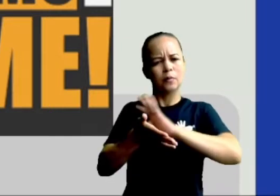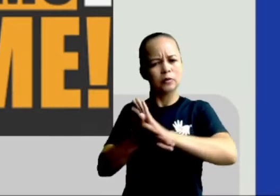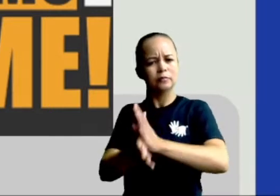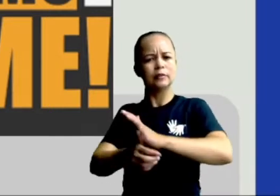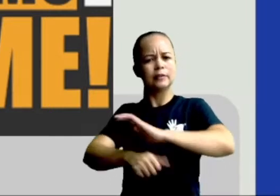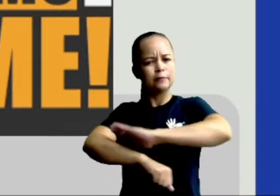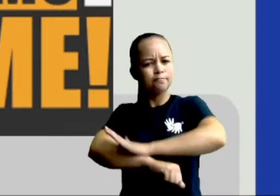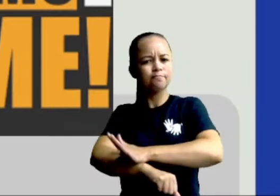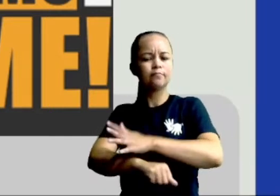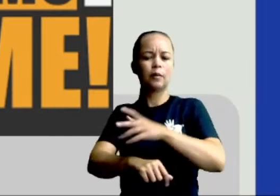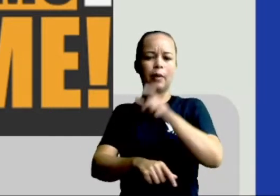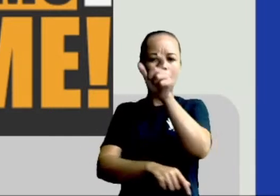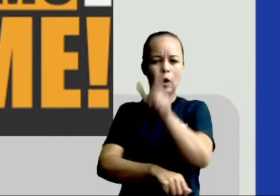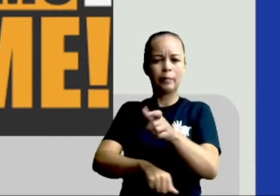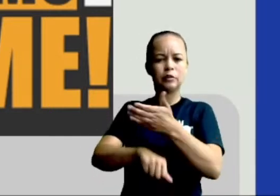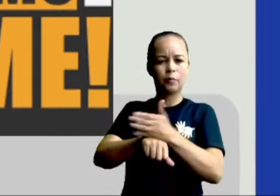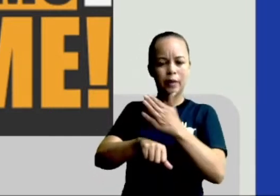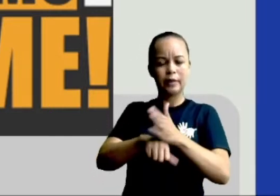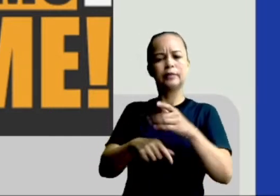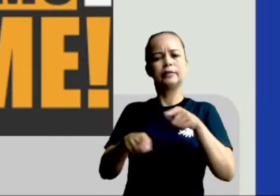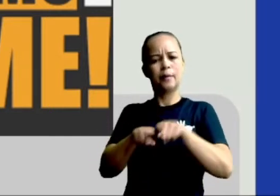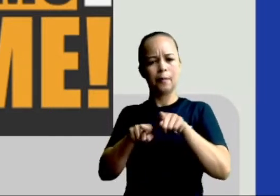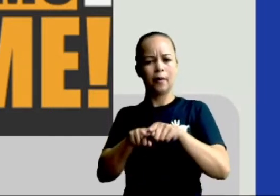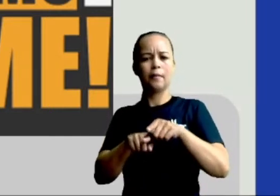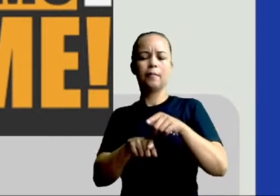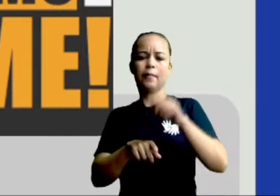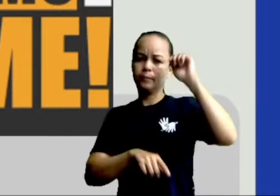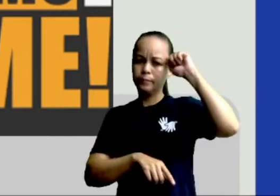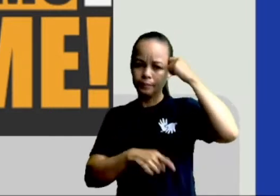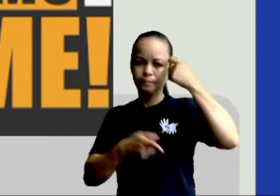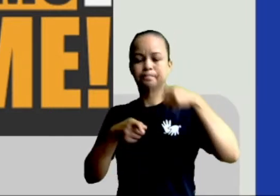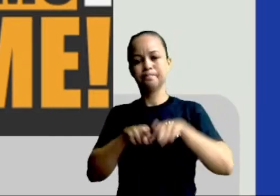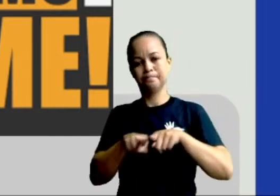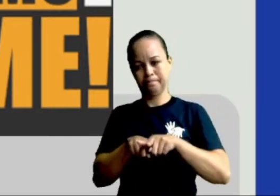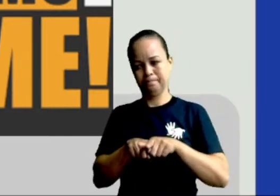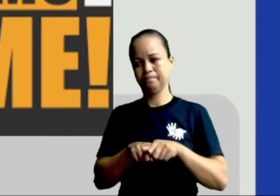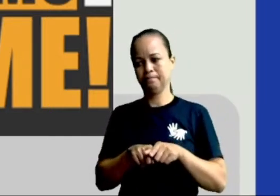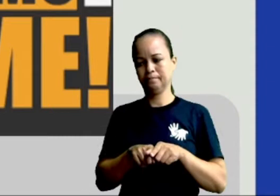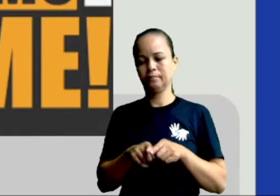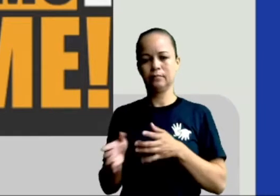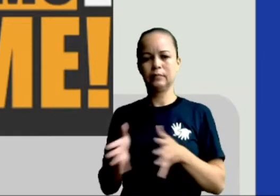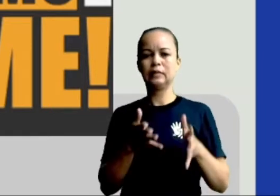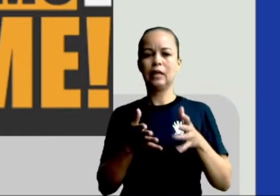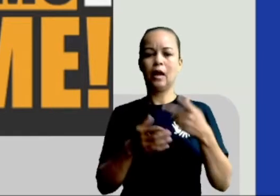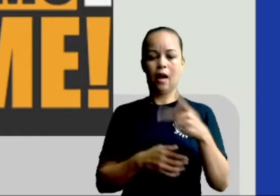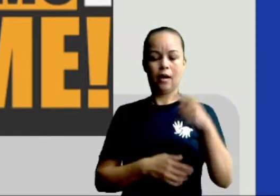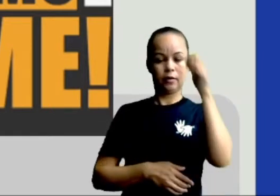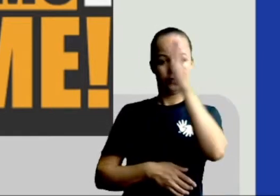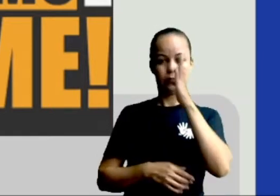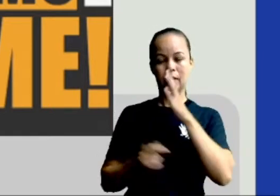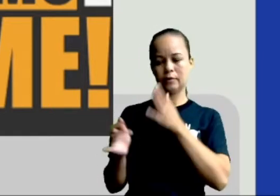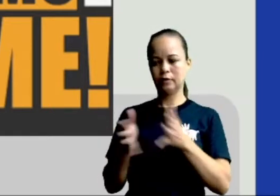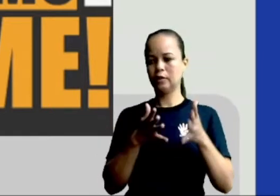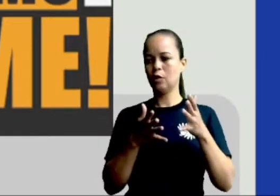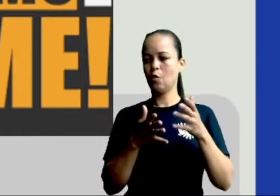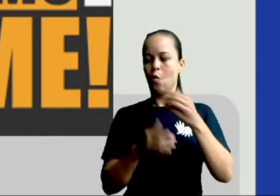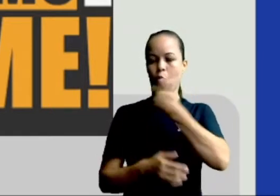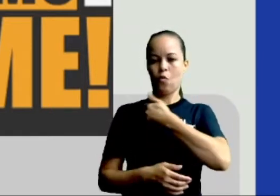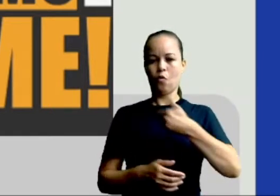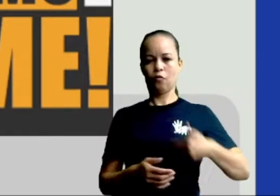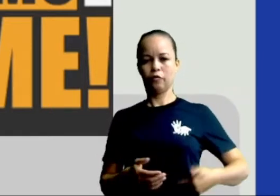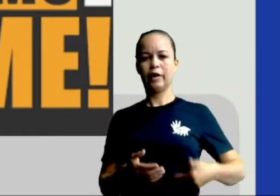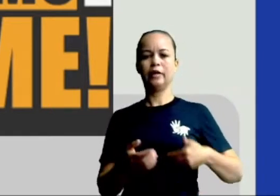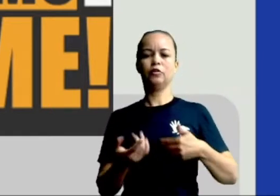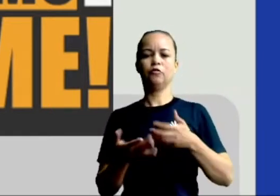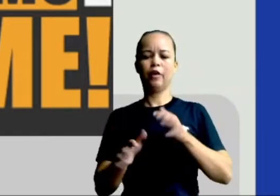Mas olha só, aqui no Brasil, há alguns anos, o governo brasileiro vem tomando algumas ações para amenizar